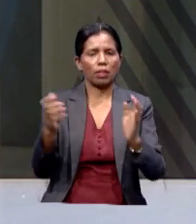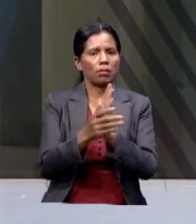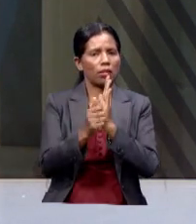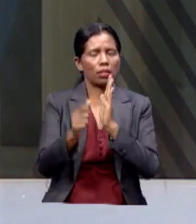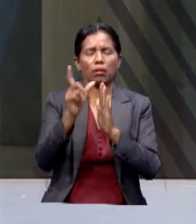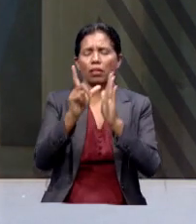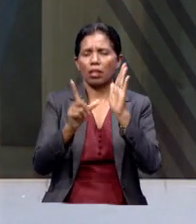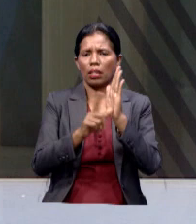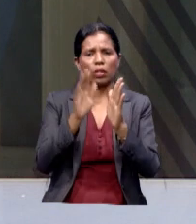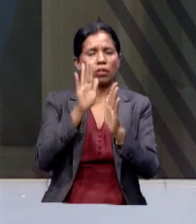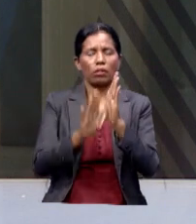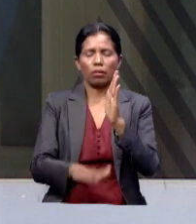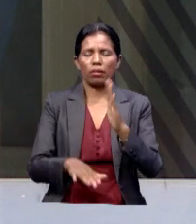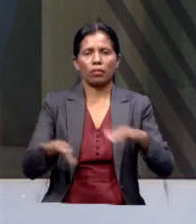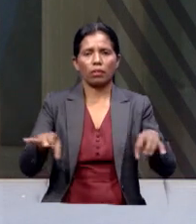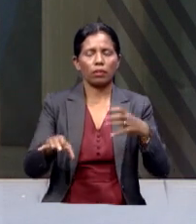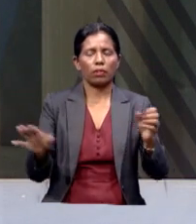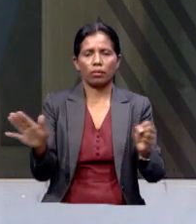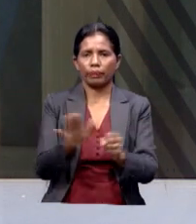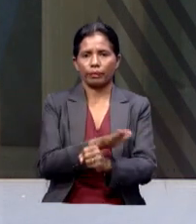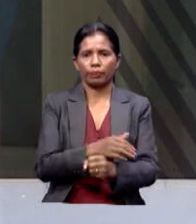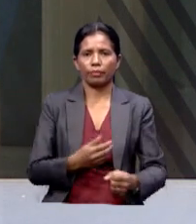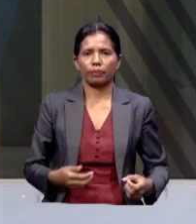no recurso ladum suficiente.